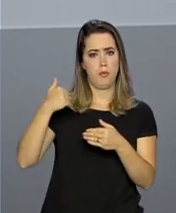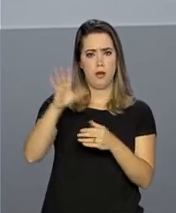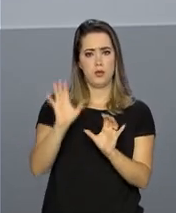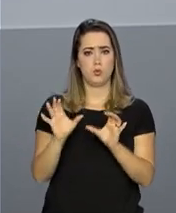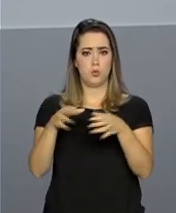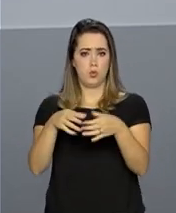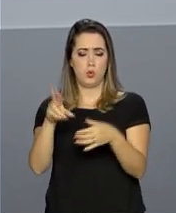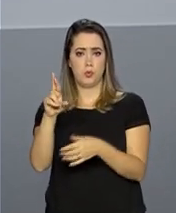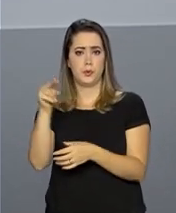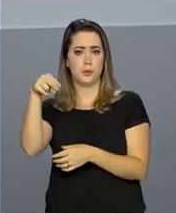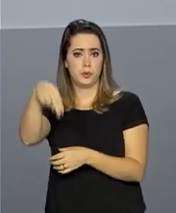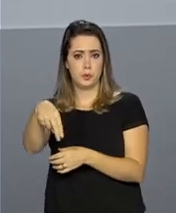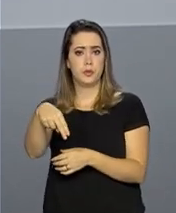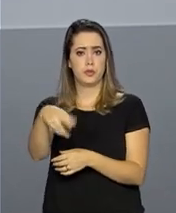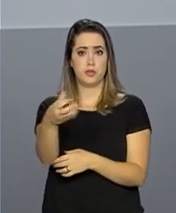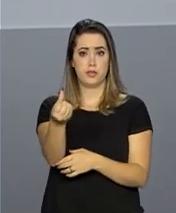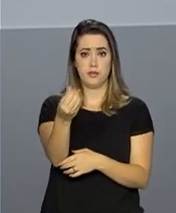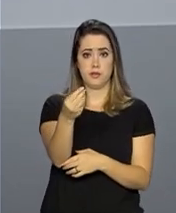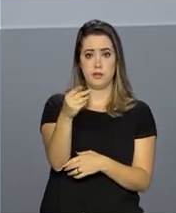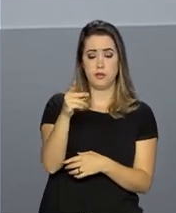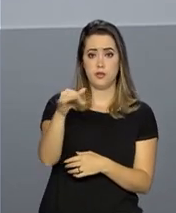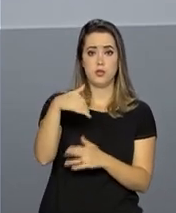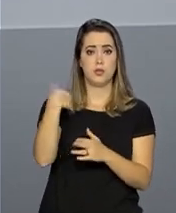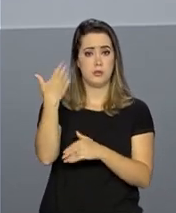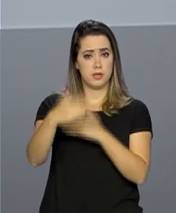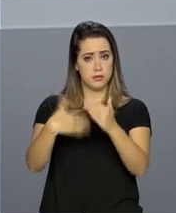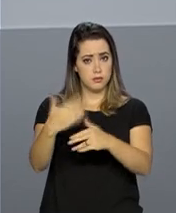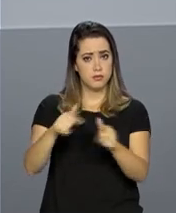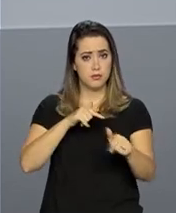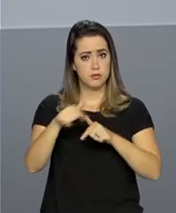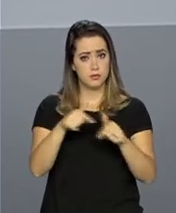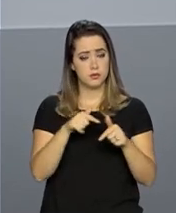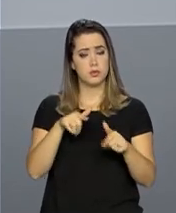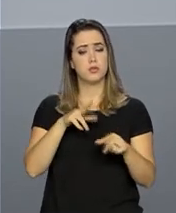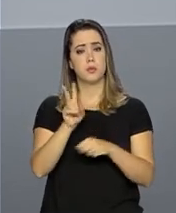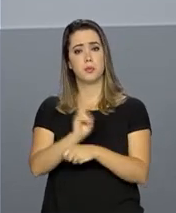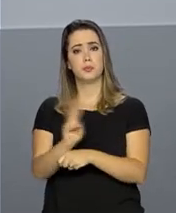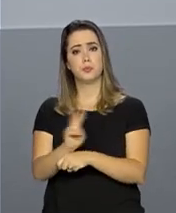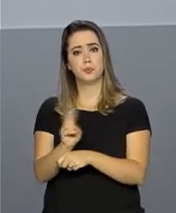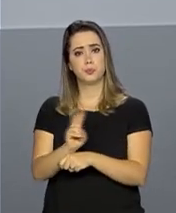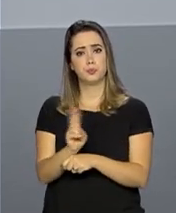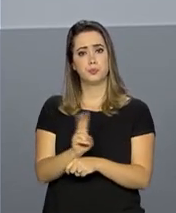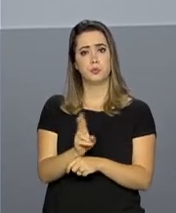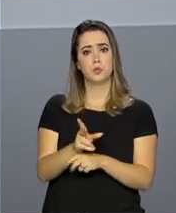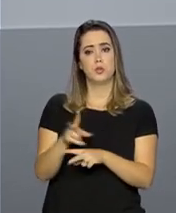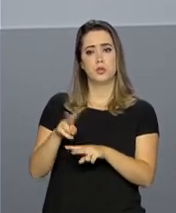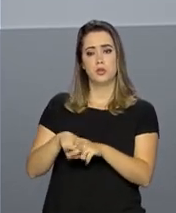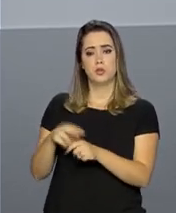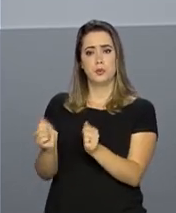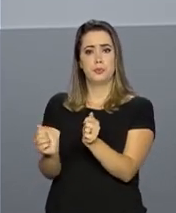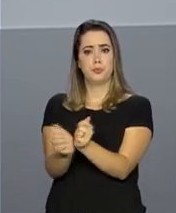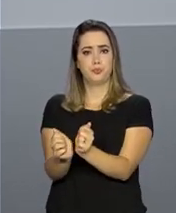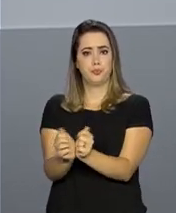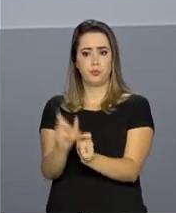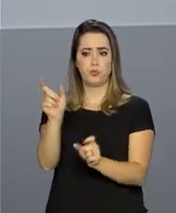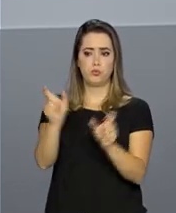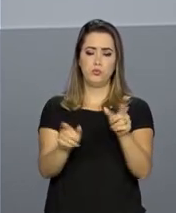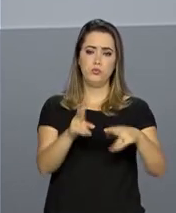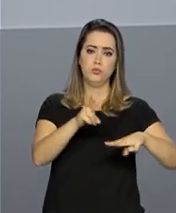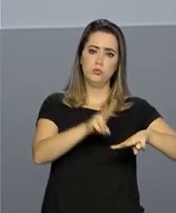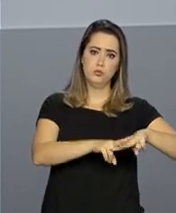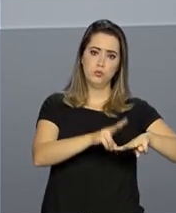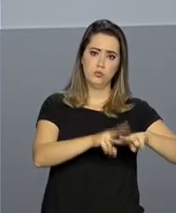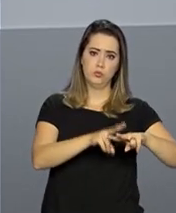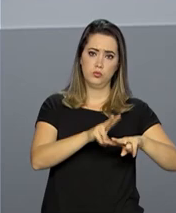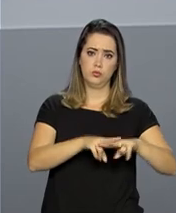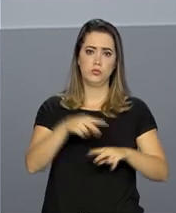será mantida por mais 60 dias para exercer atividades e serviços de guarda, vigilância e custódia de presos na